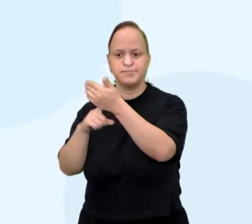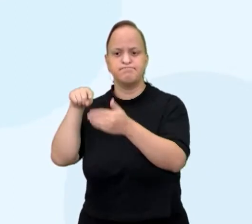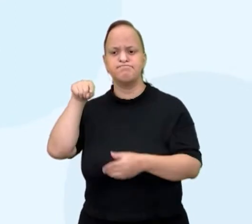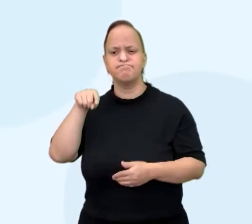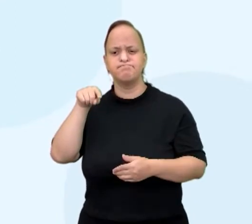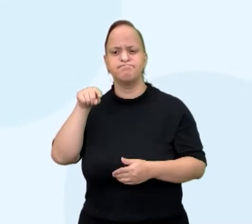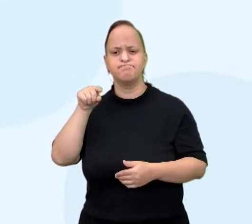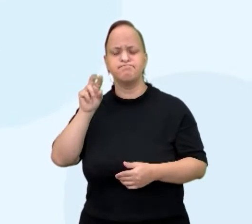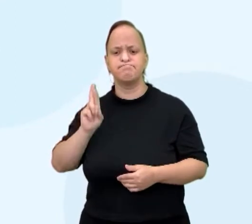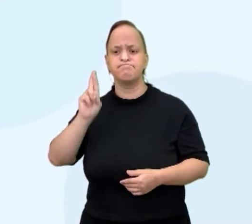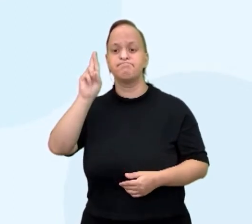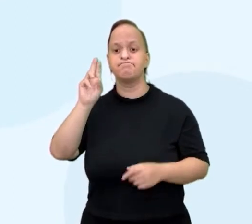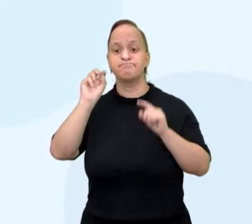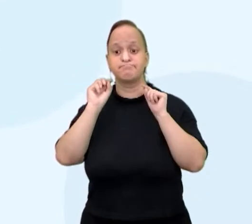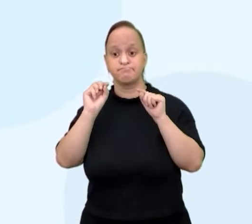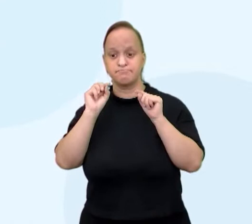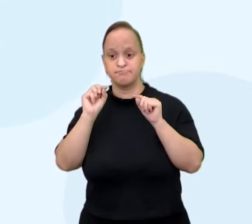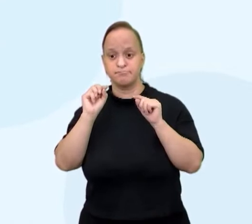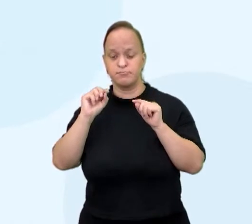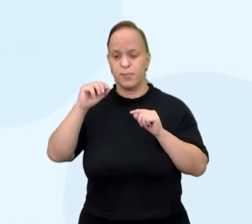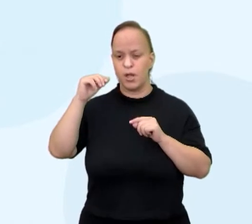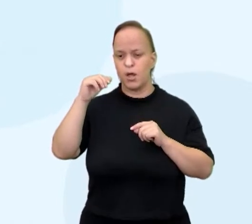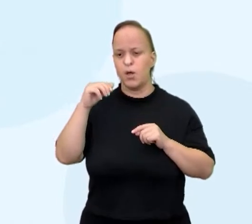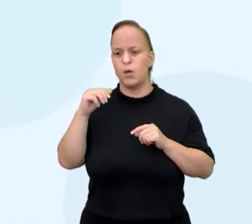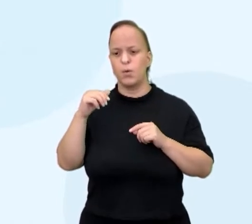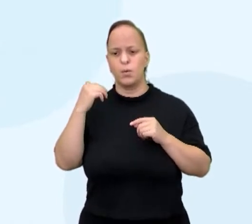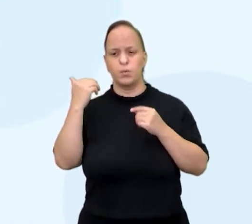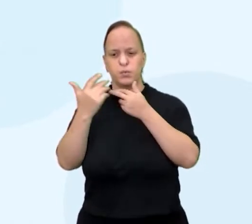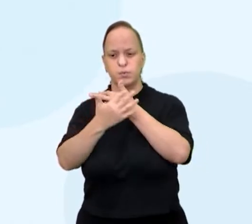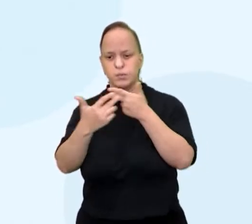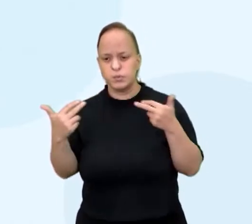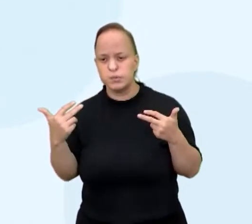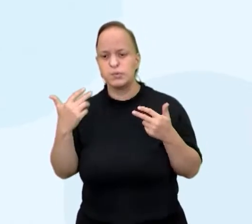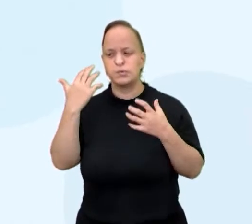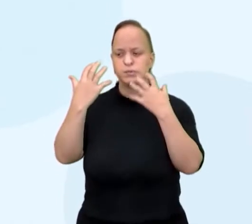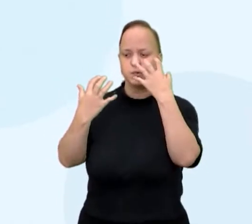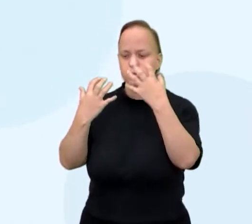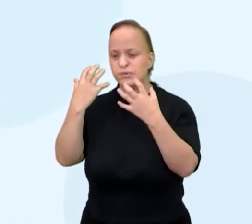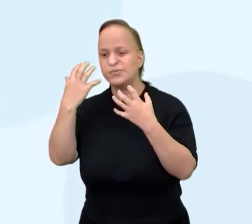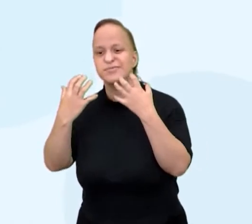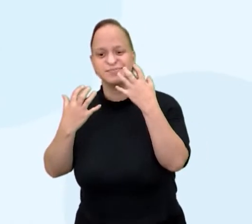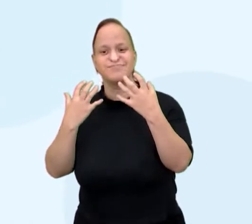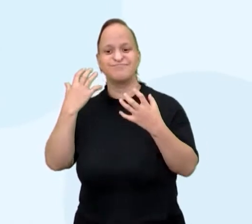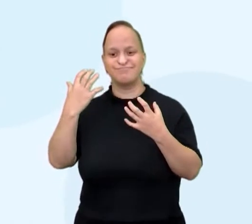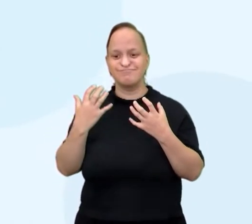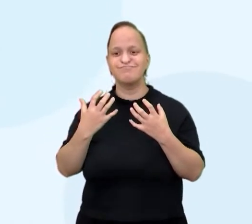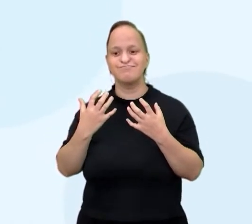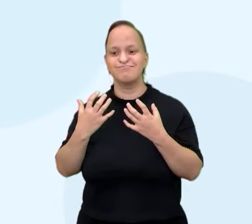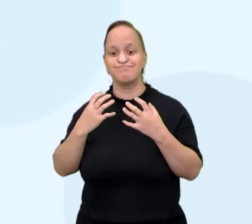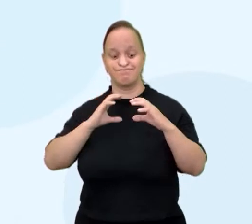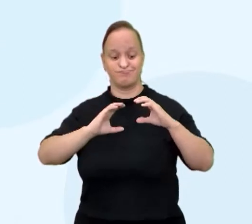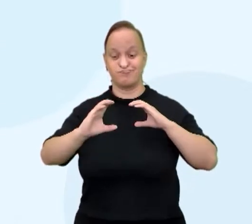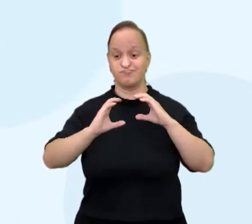uma cultura urbana de divertimento, incentivada pelo desenvolvimento dos meios de comunicação